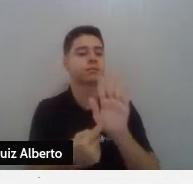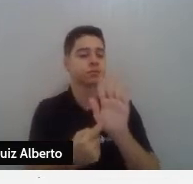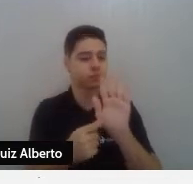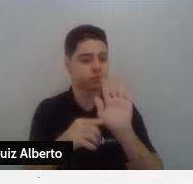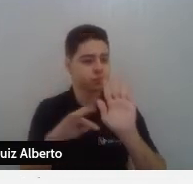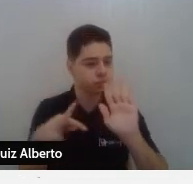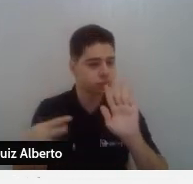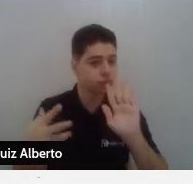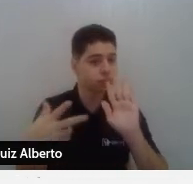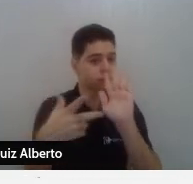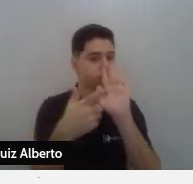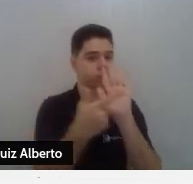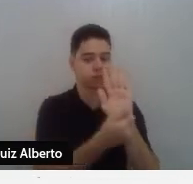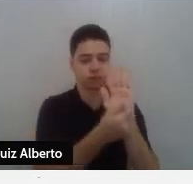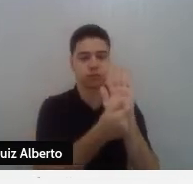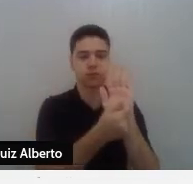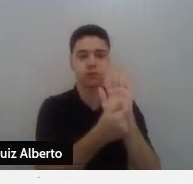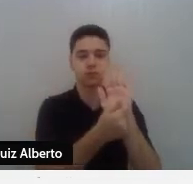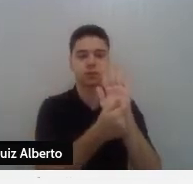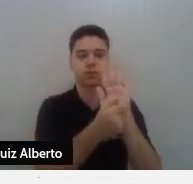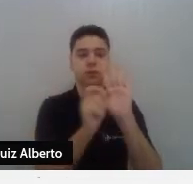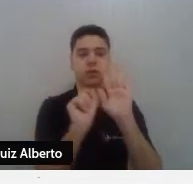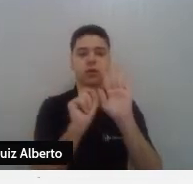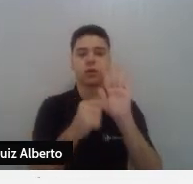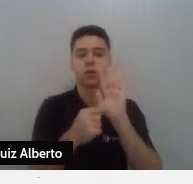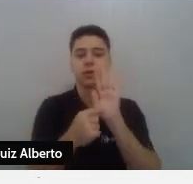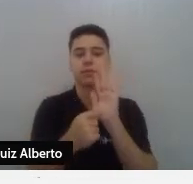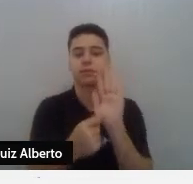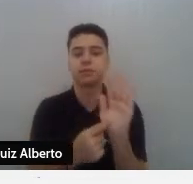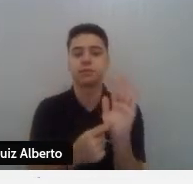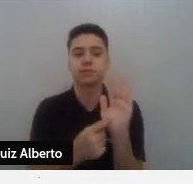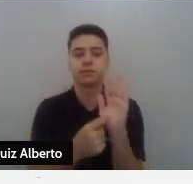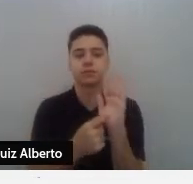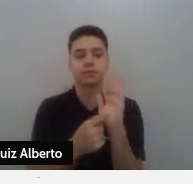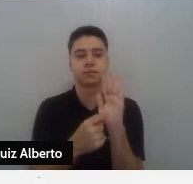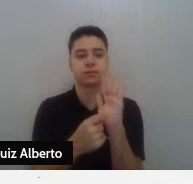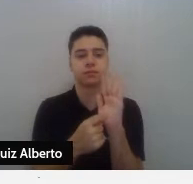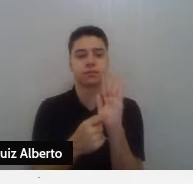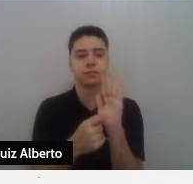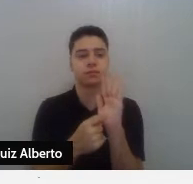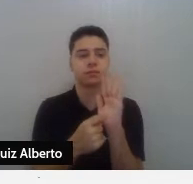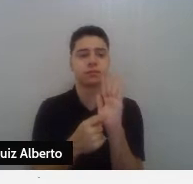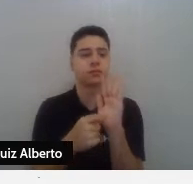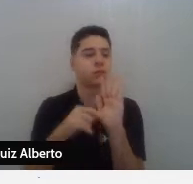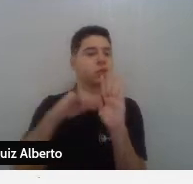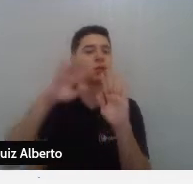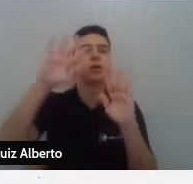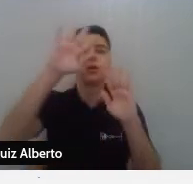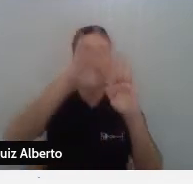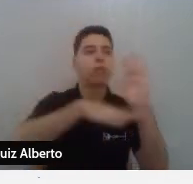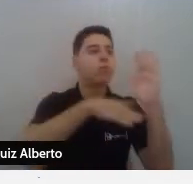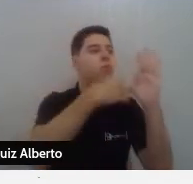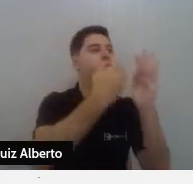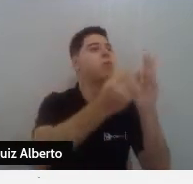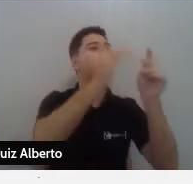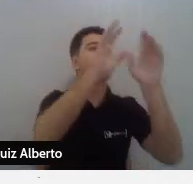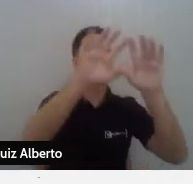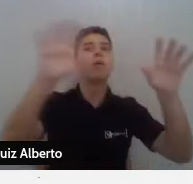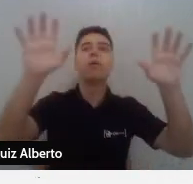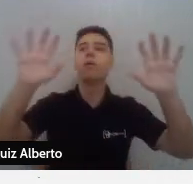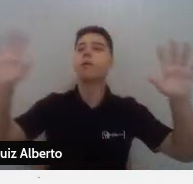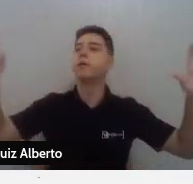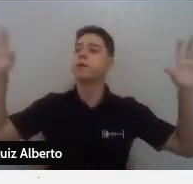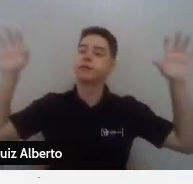representavam, na verdade, eles representavam as paisagens, os retratos.